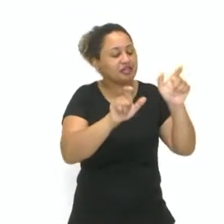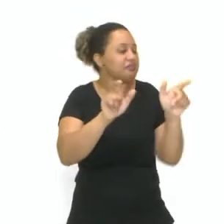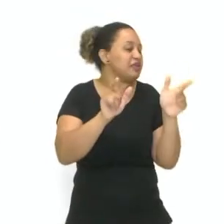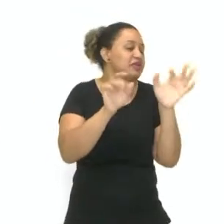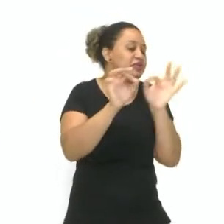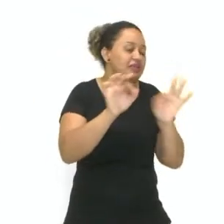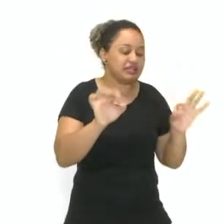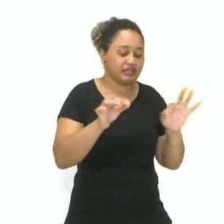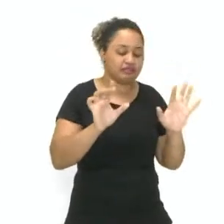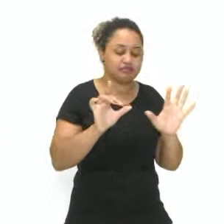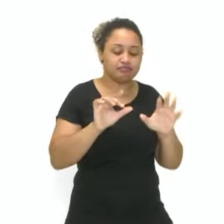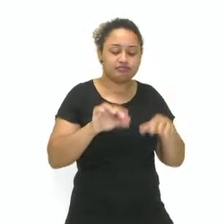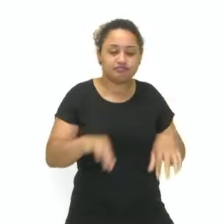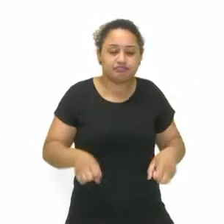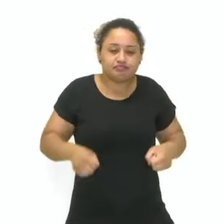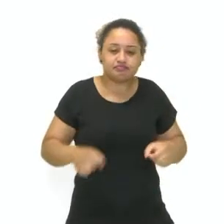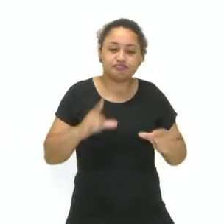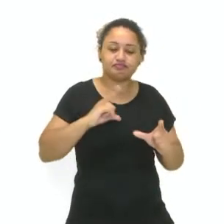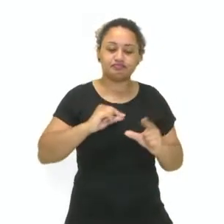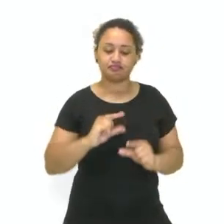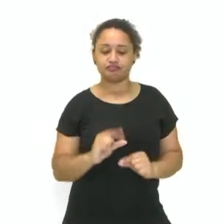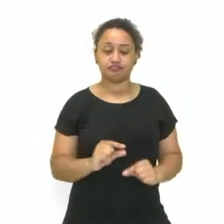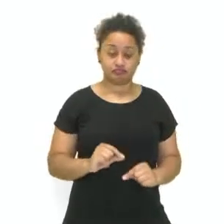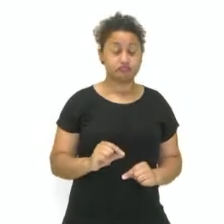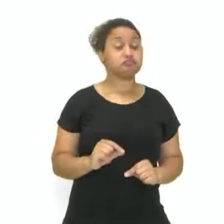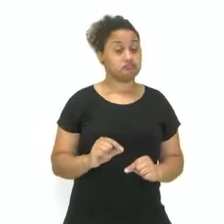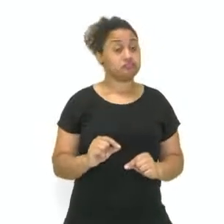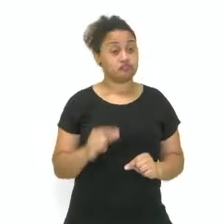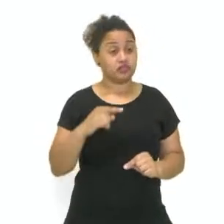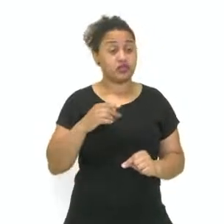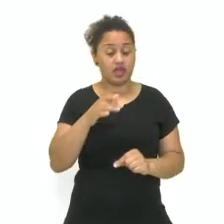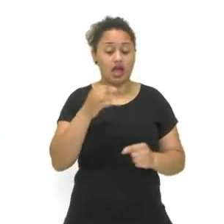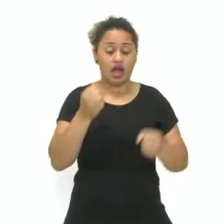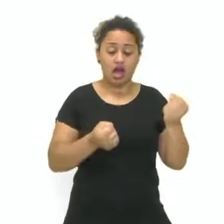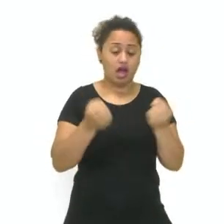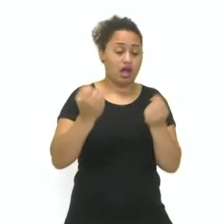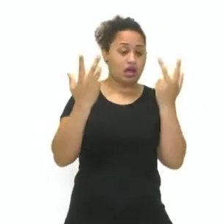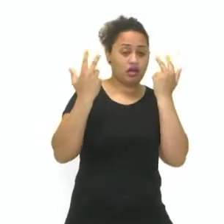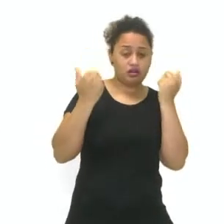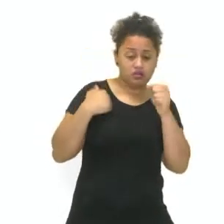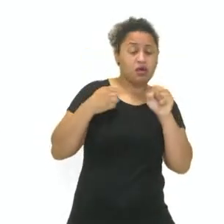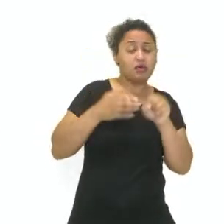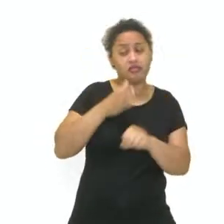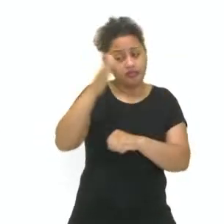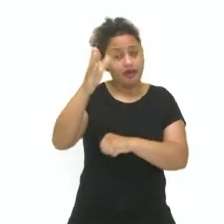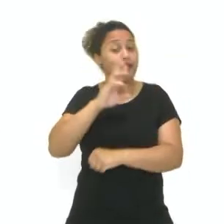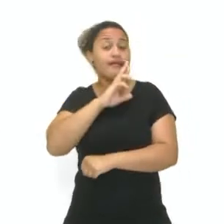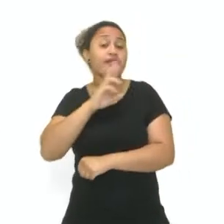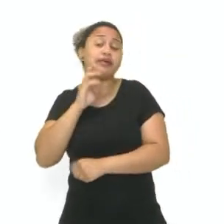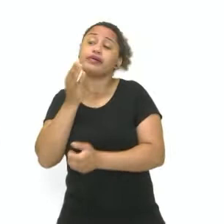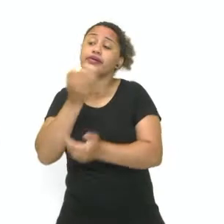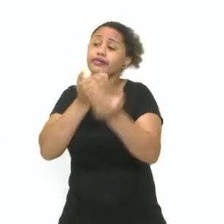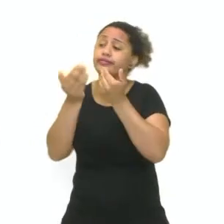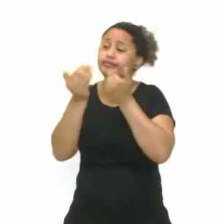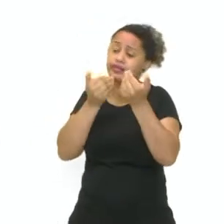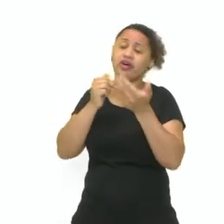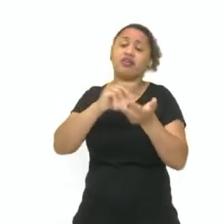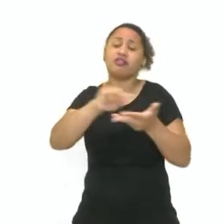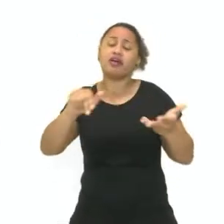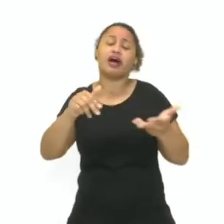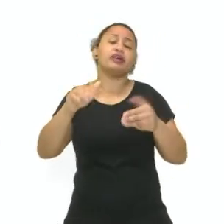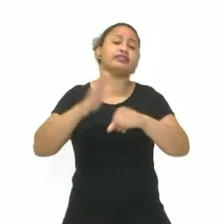e paletó, que anda em veículos públicos e pode até comer em restaurantes e se entregar a vários